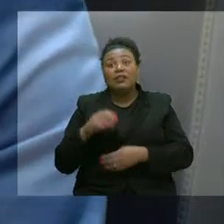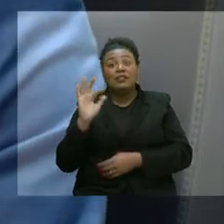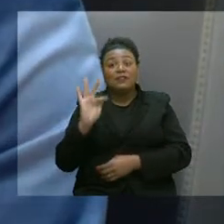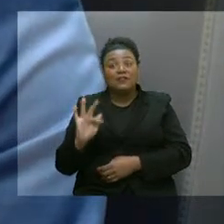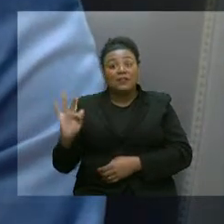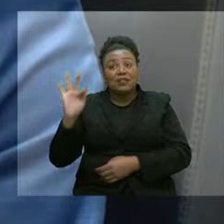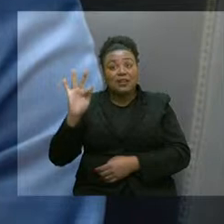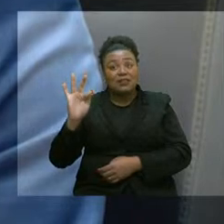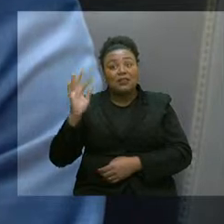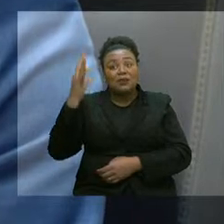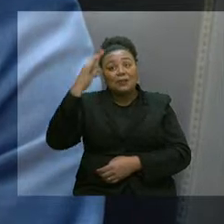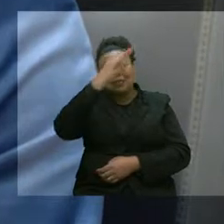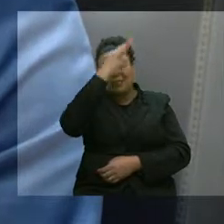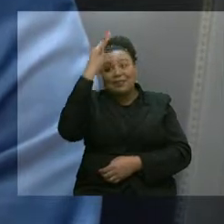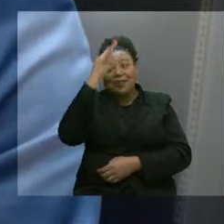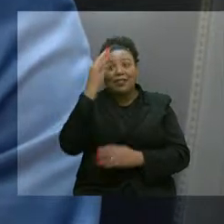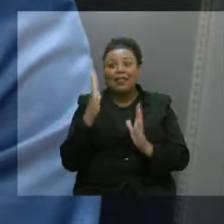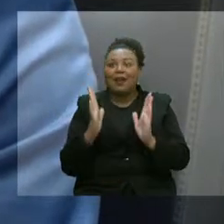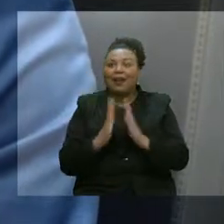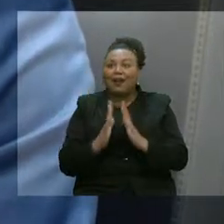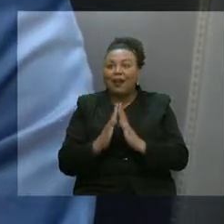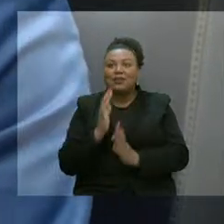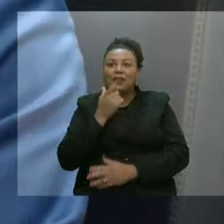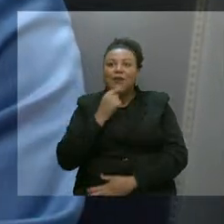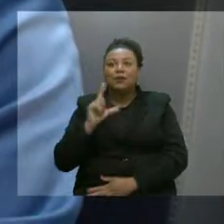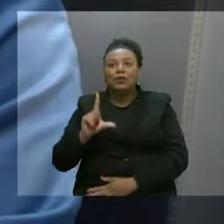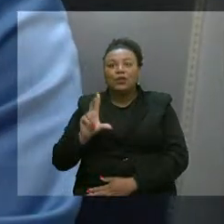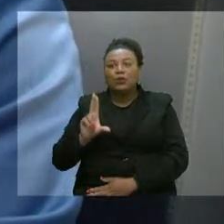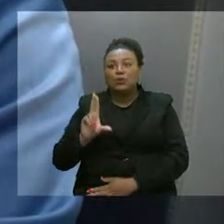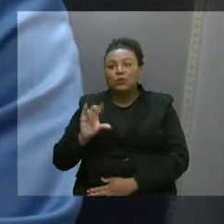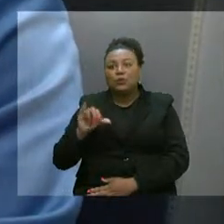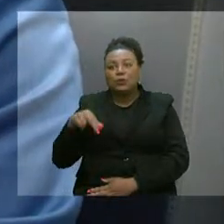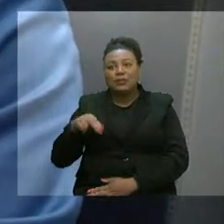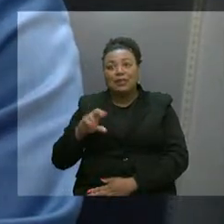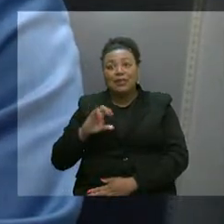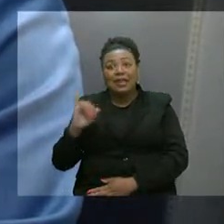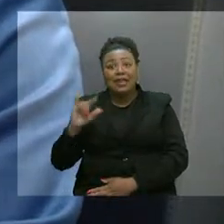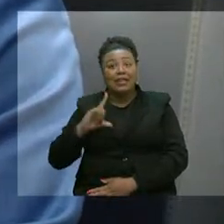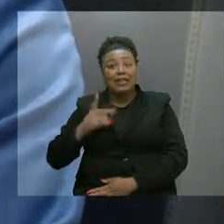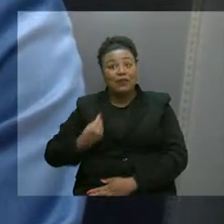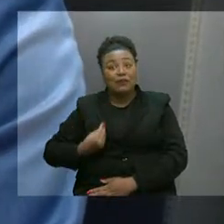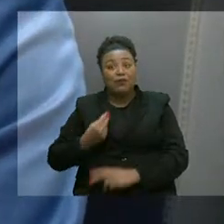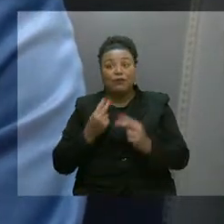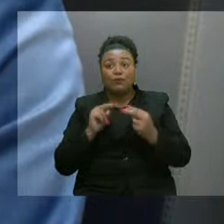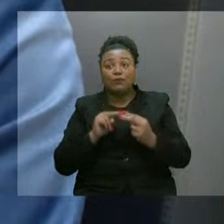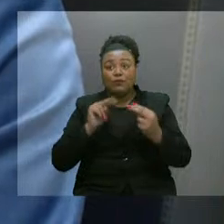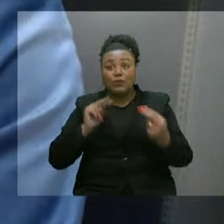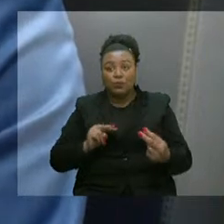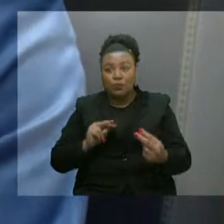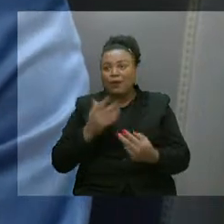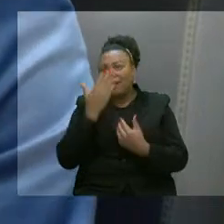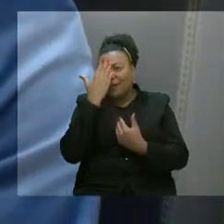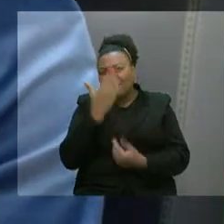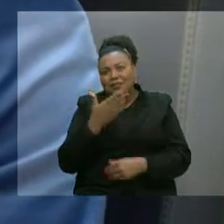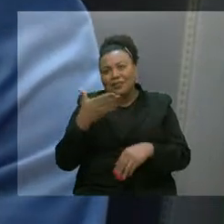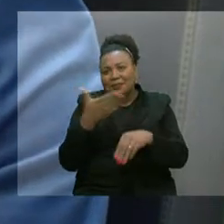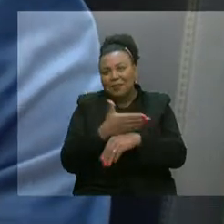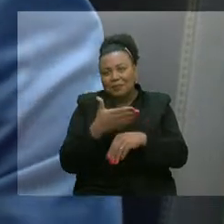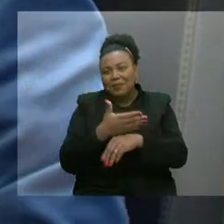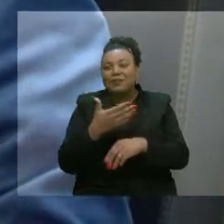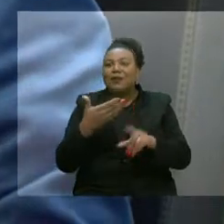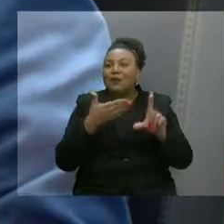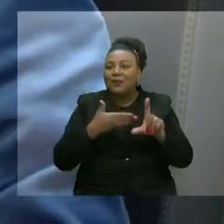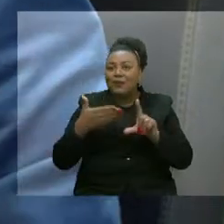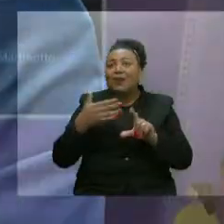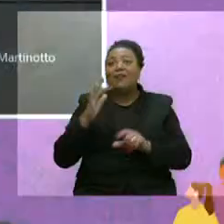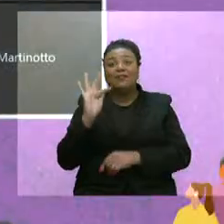das Santas Casas do Estado, Lucinei Borrer, que está presente virtualmente, agradecer a presença do Lucinei.